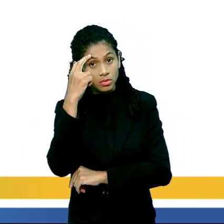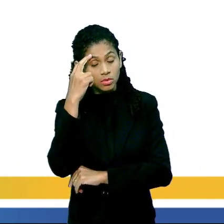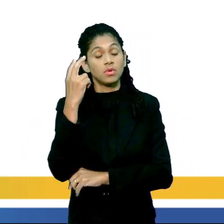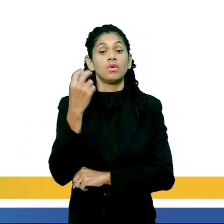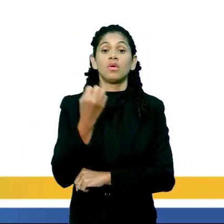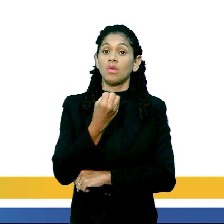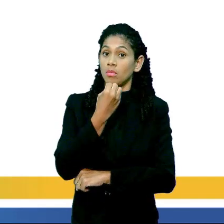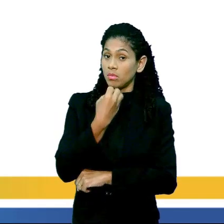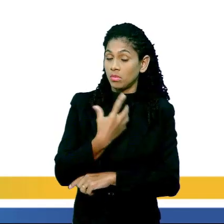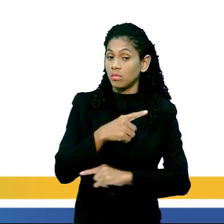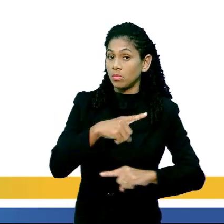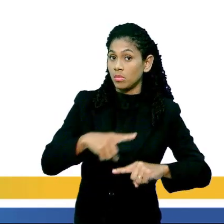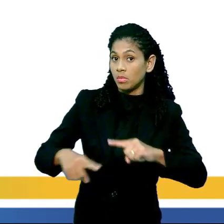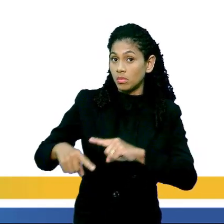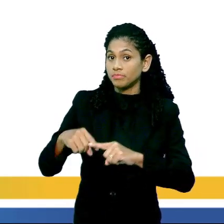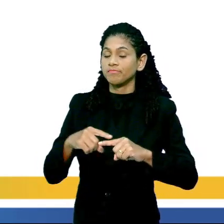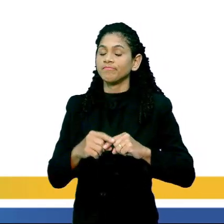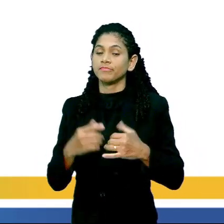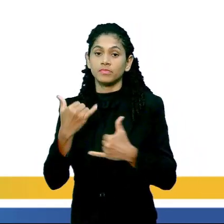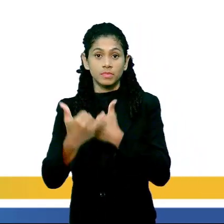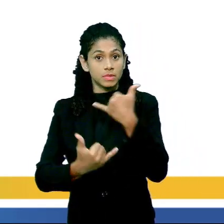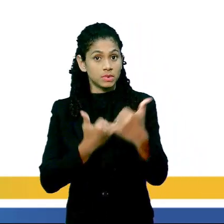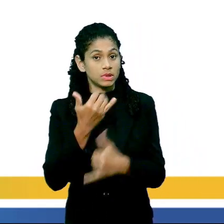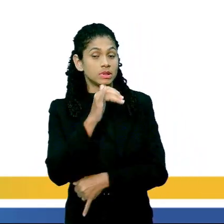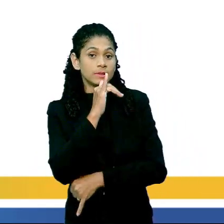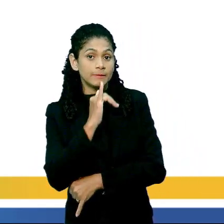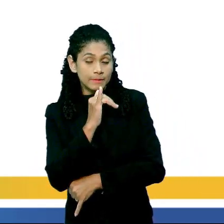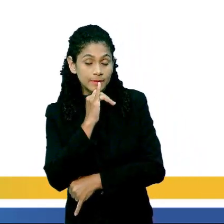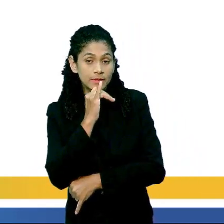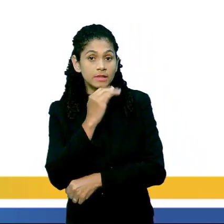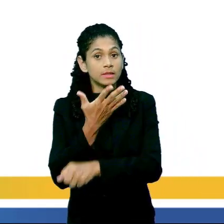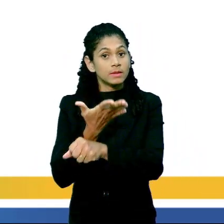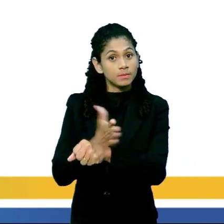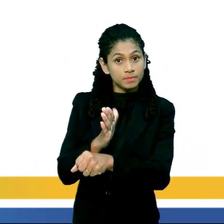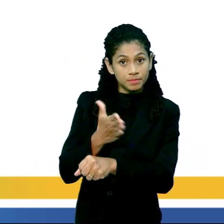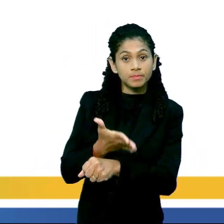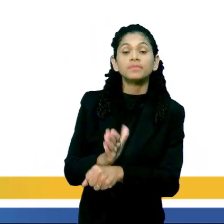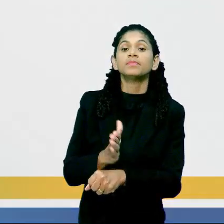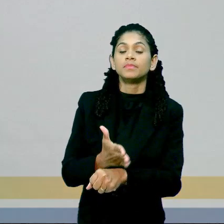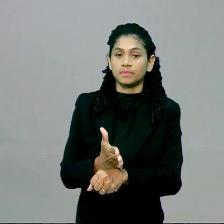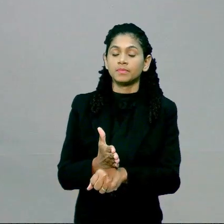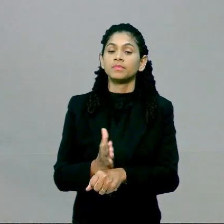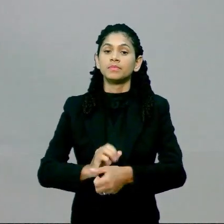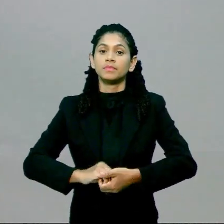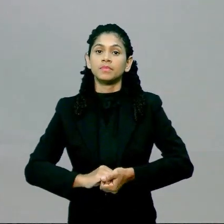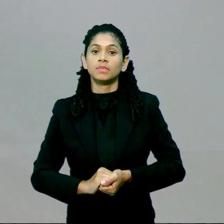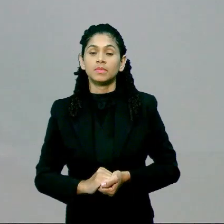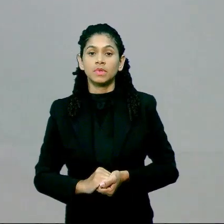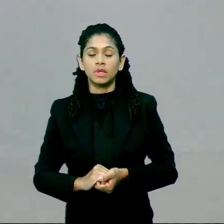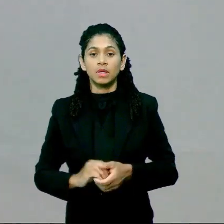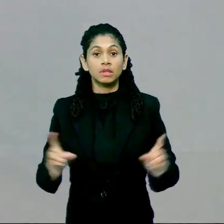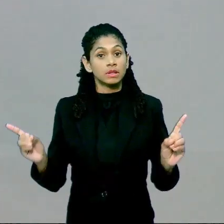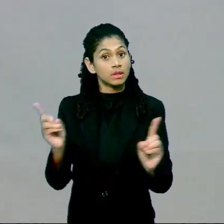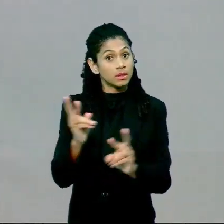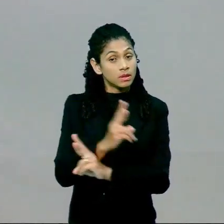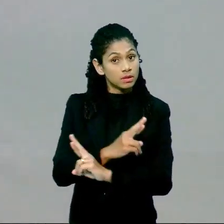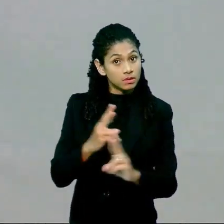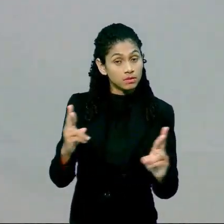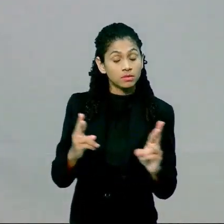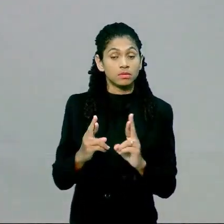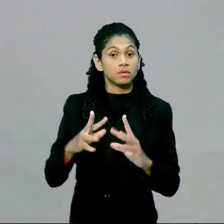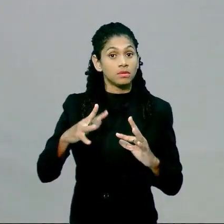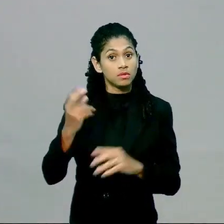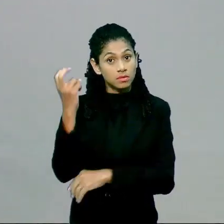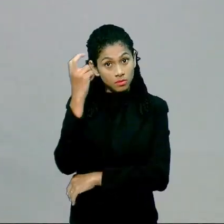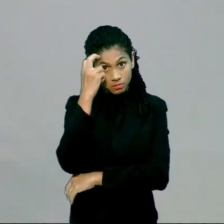Nesse contexto, as brincadeiras são exemplos dessas práticas de intercâmbio cultural. Aqui a gente só está fazendo o